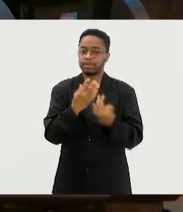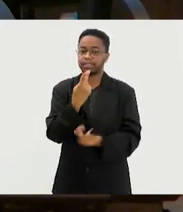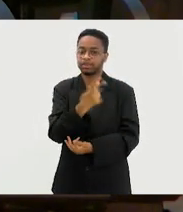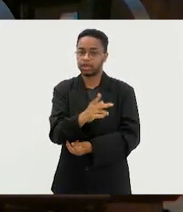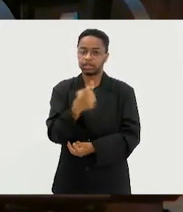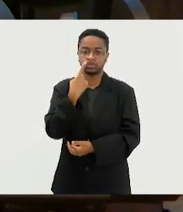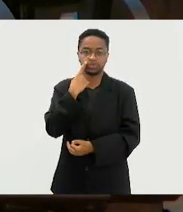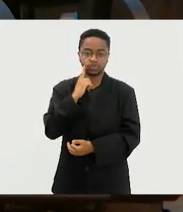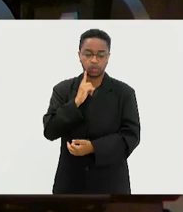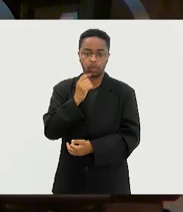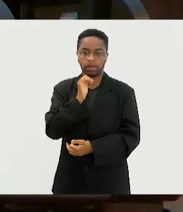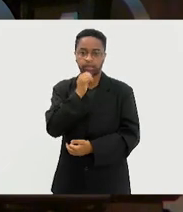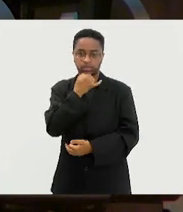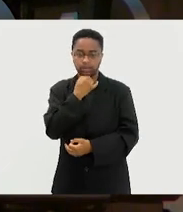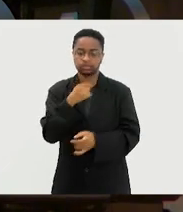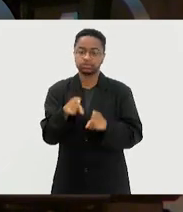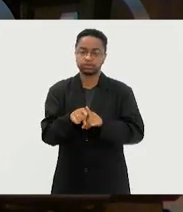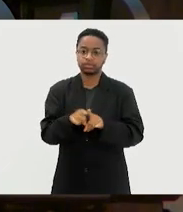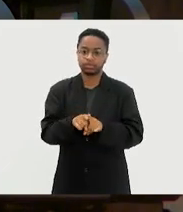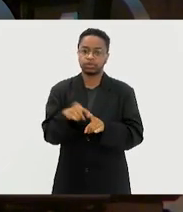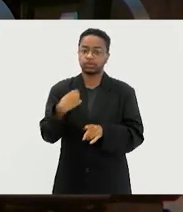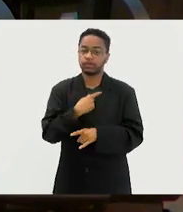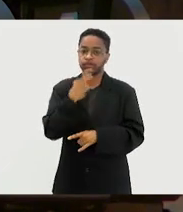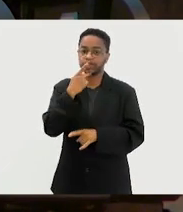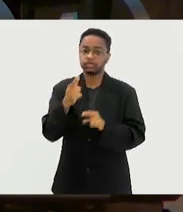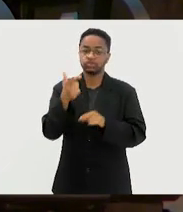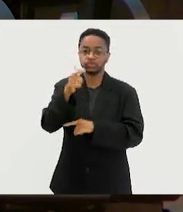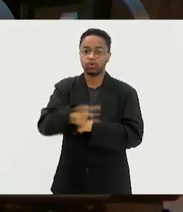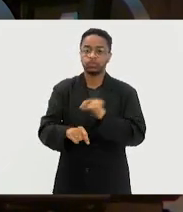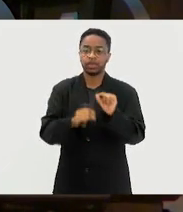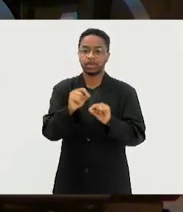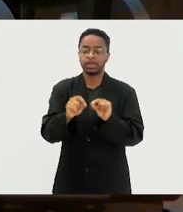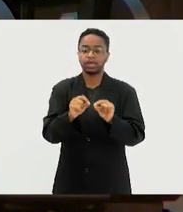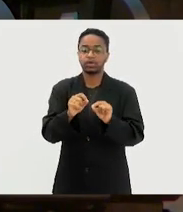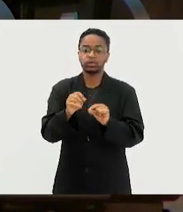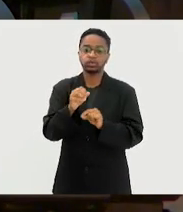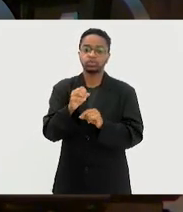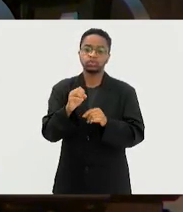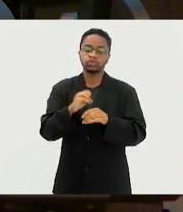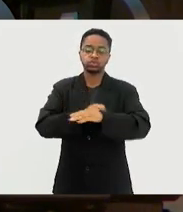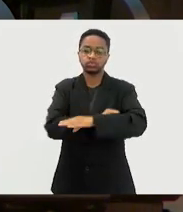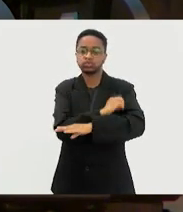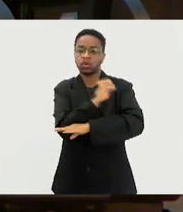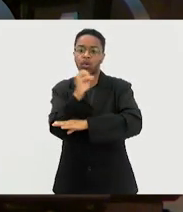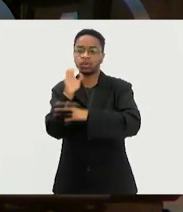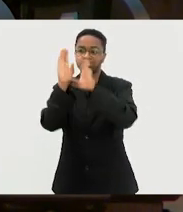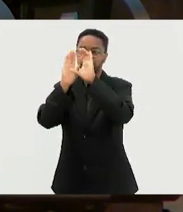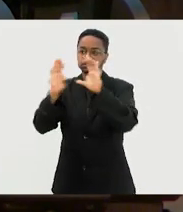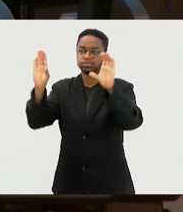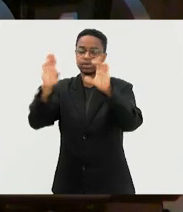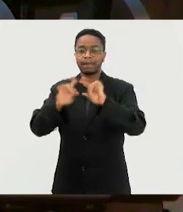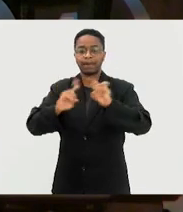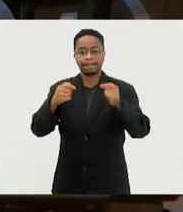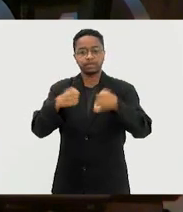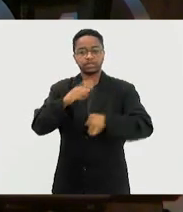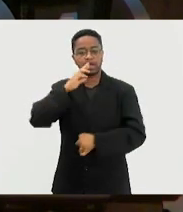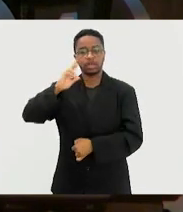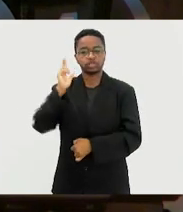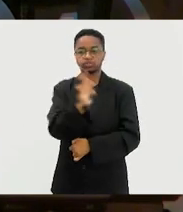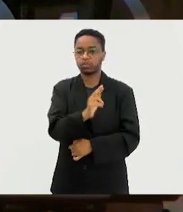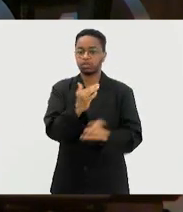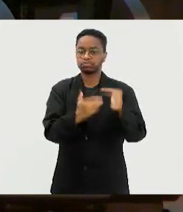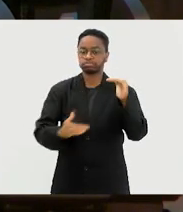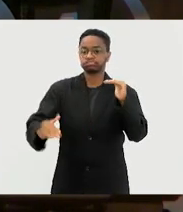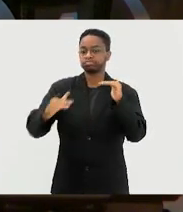diz o nosso hino, mais um sol que nasce no céu do Brasil, mas isso não existe. Na realidade, nós temos que dar a resposta à altura, e tem que fazer como